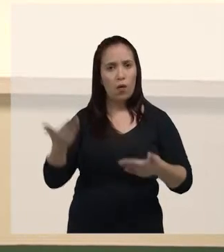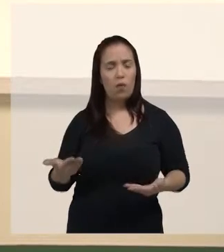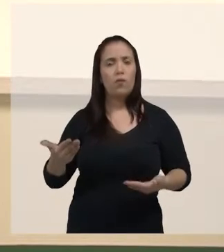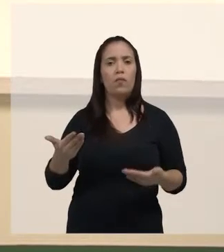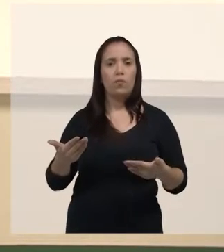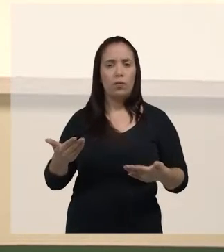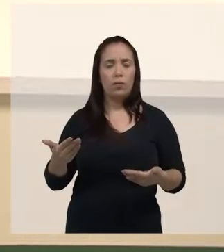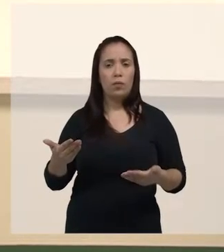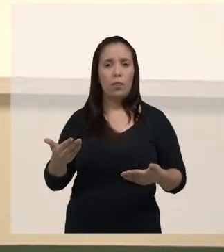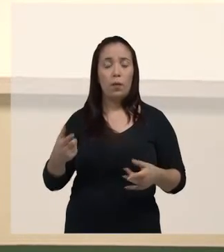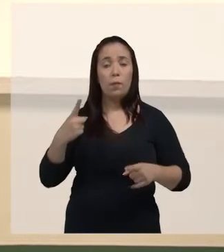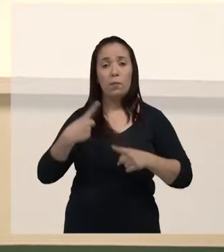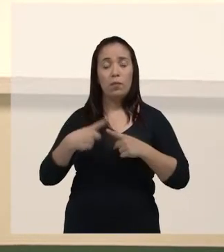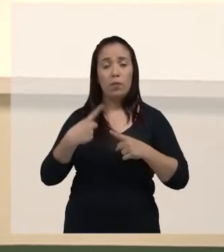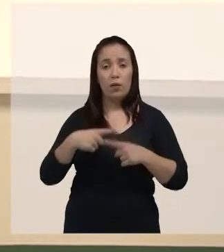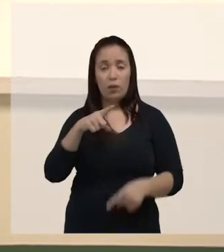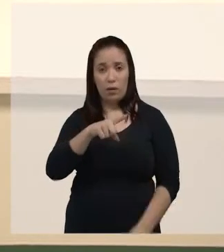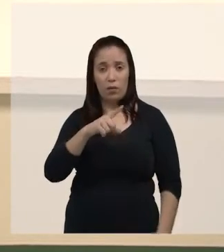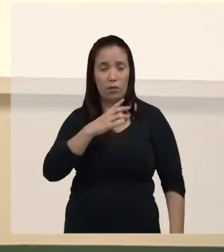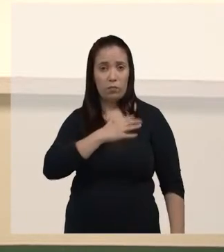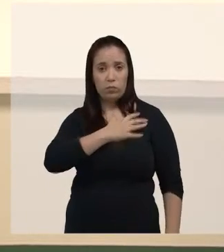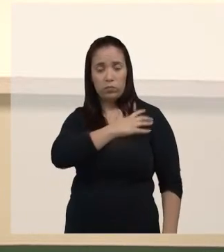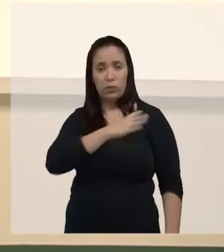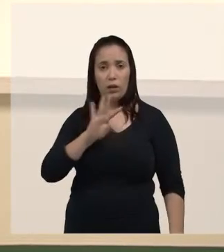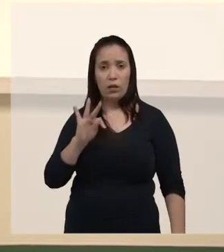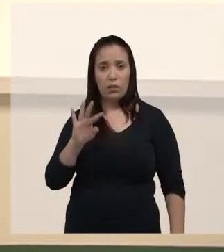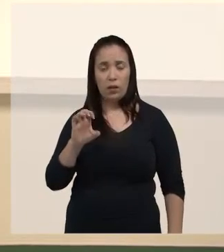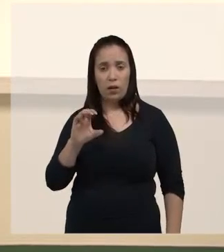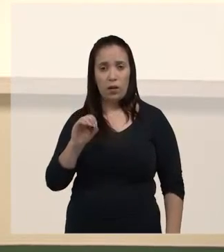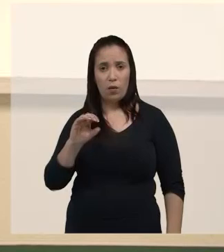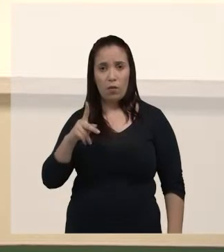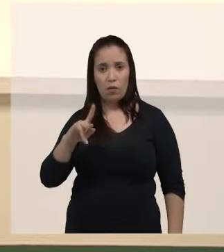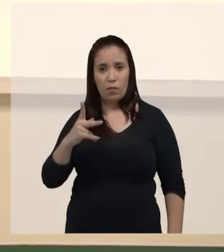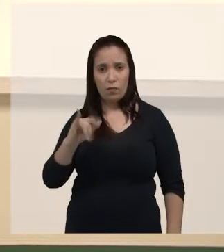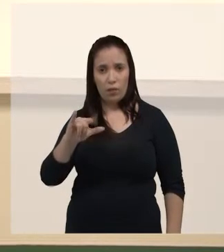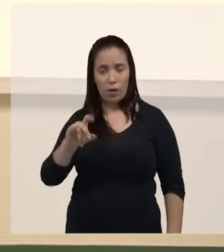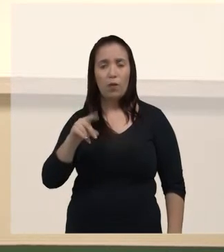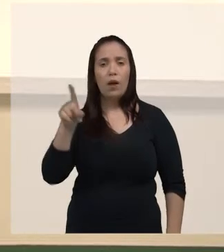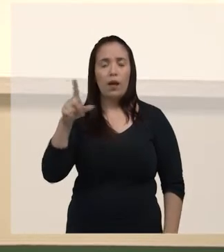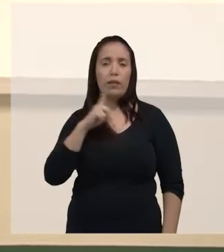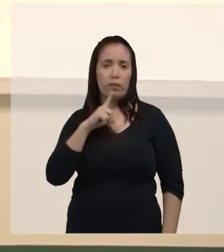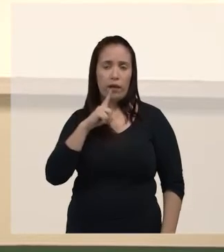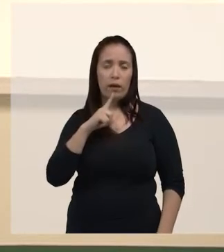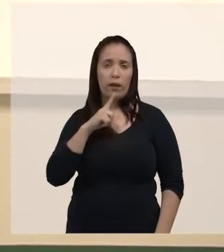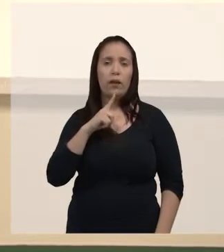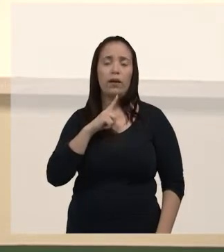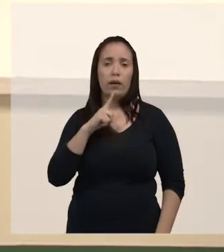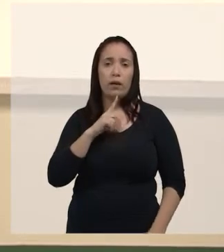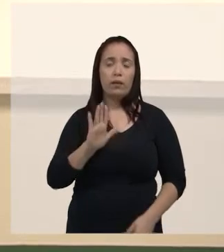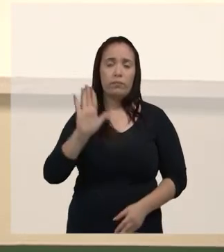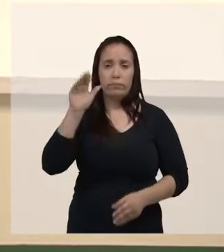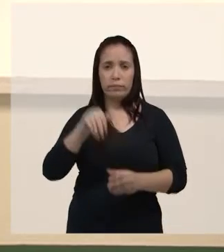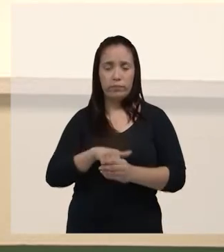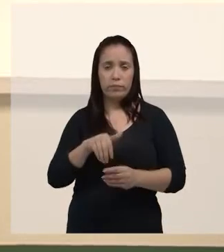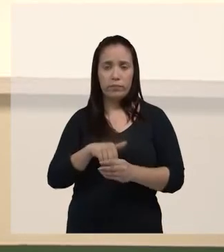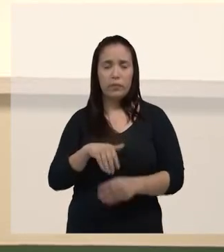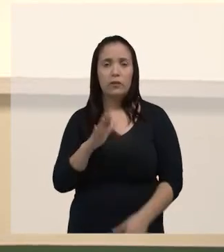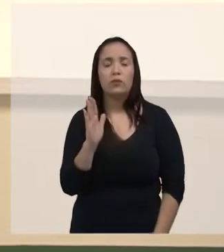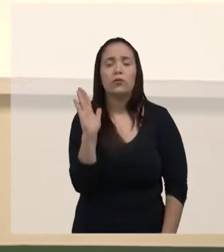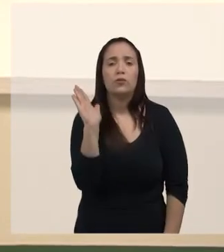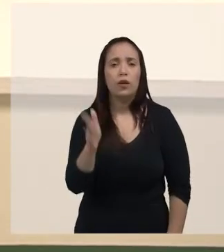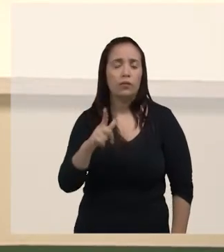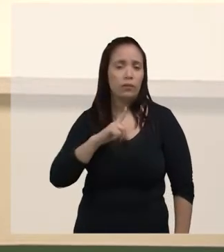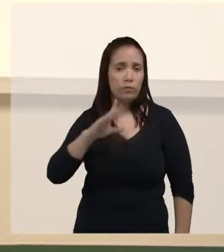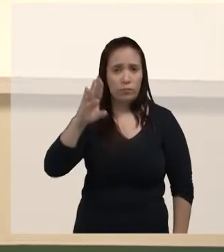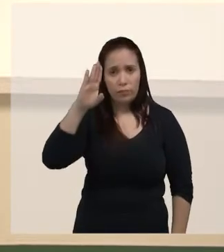acontecendo? O general Teófilo, ele tem todas as condições de ser candidato a governador. Só em ser general